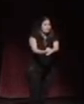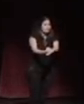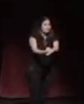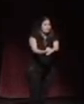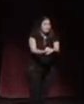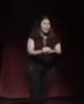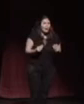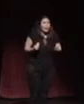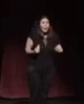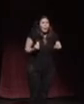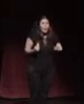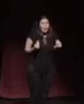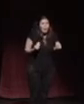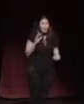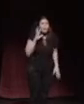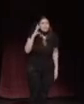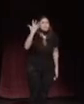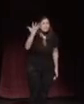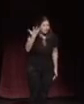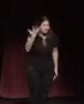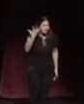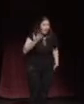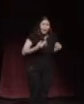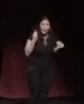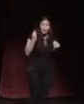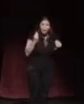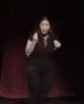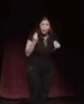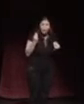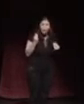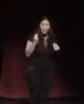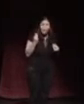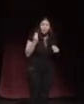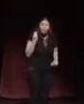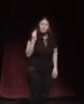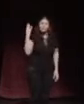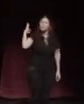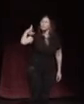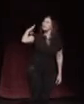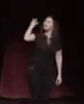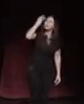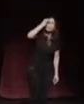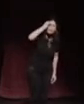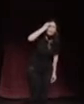O que fazer? Como relembrar o gesto humano? Como